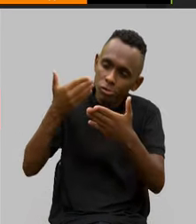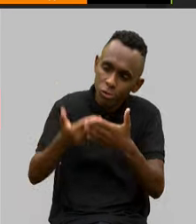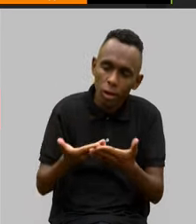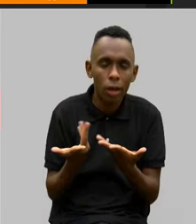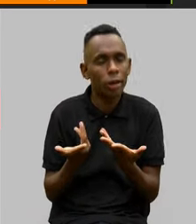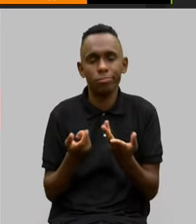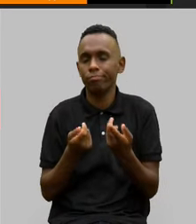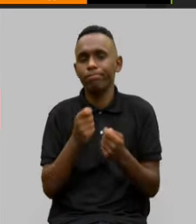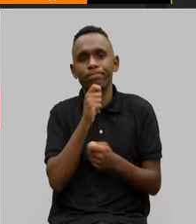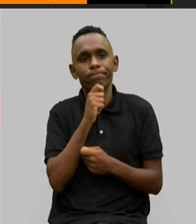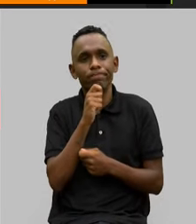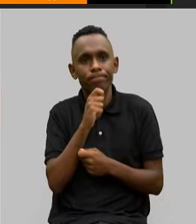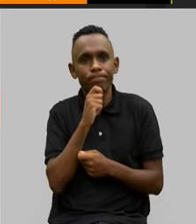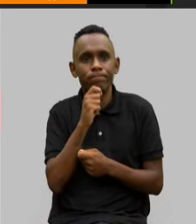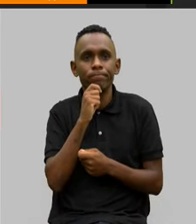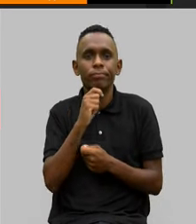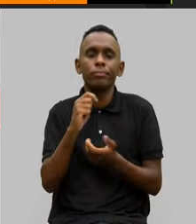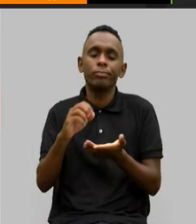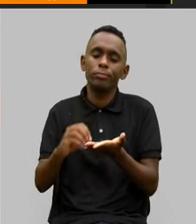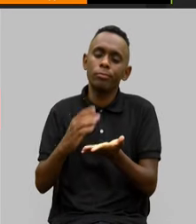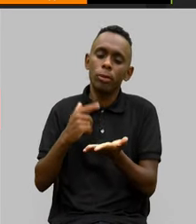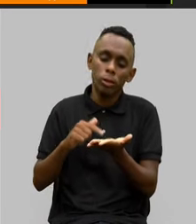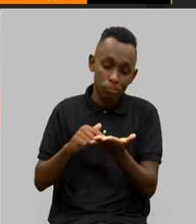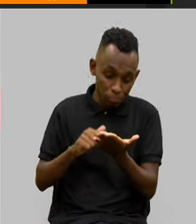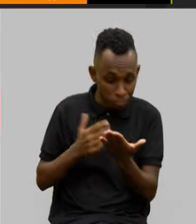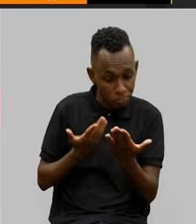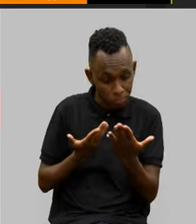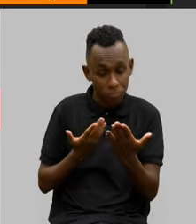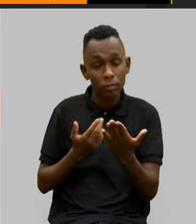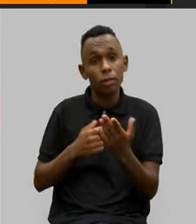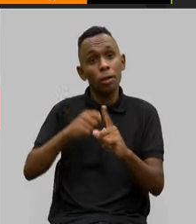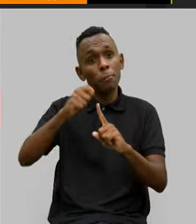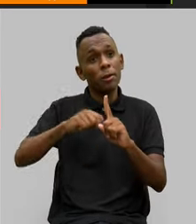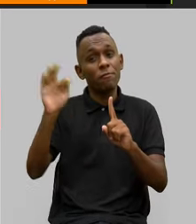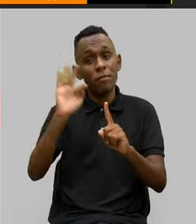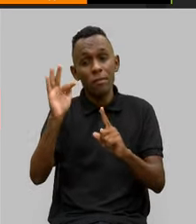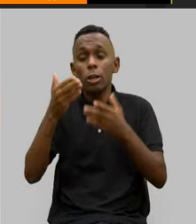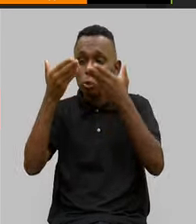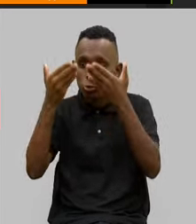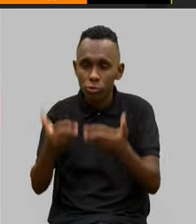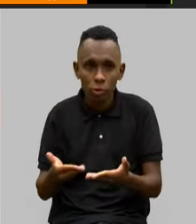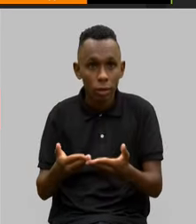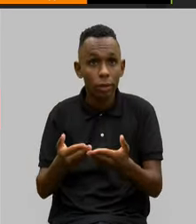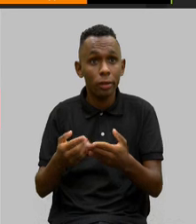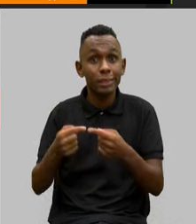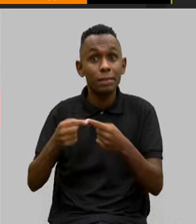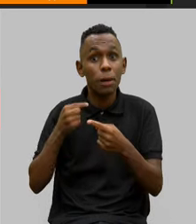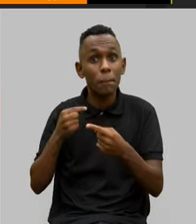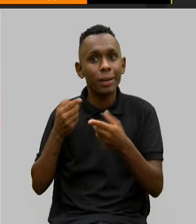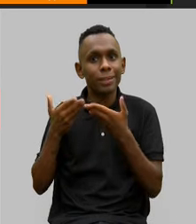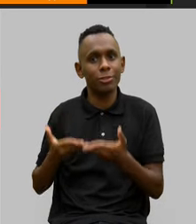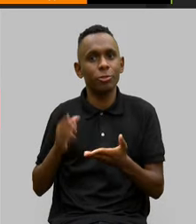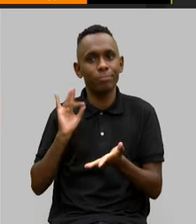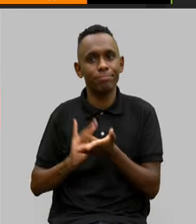aí me deram uma atualização ag em fevereiro não vai chegar em fevereiro chegou semana passada no